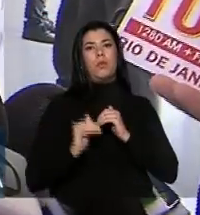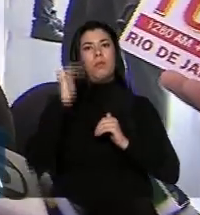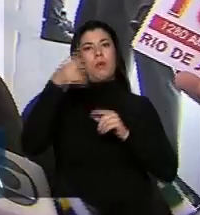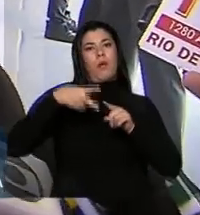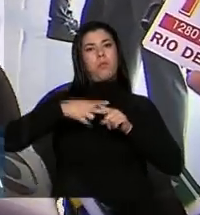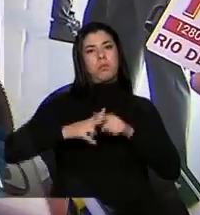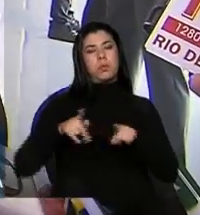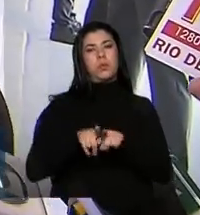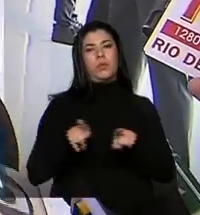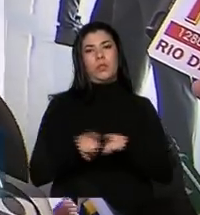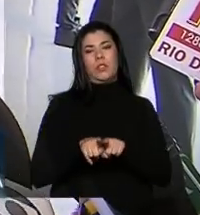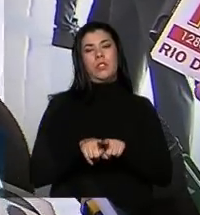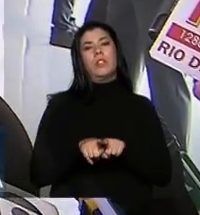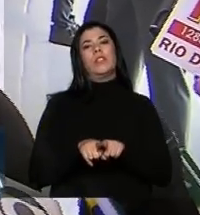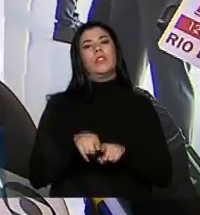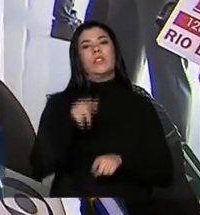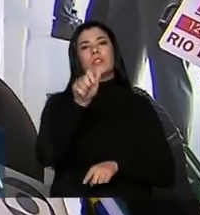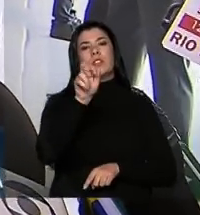nem